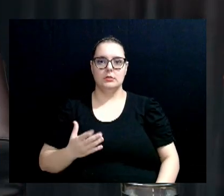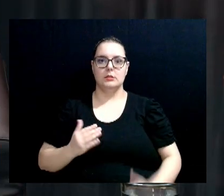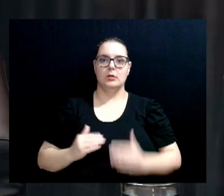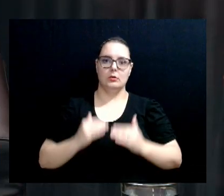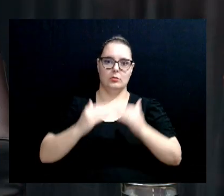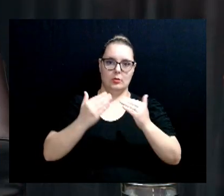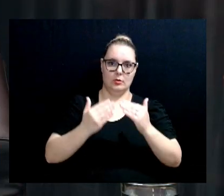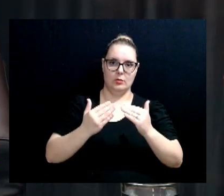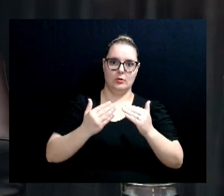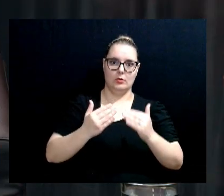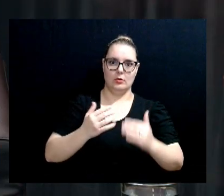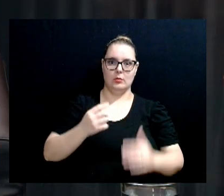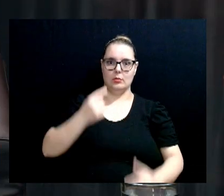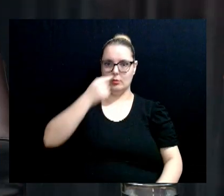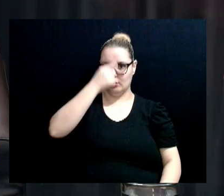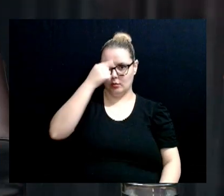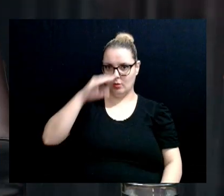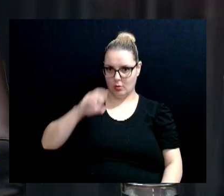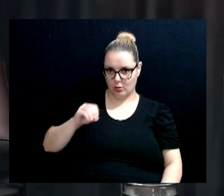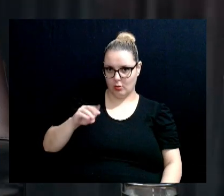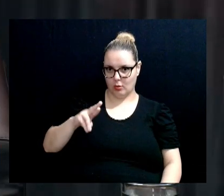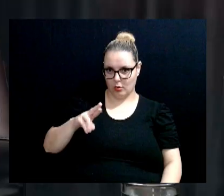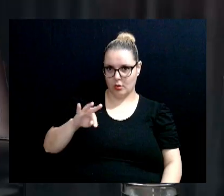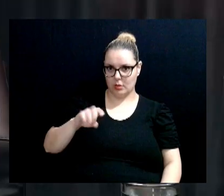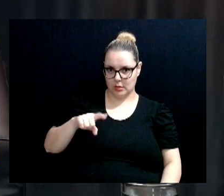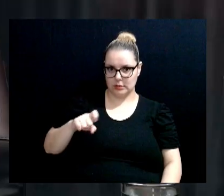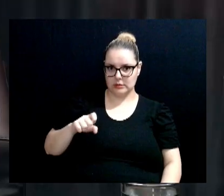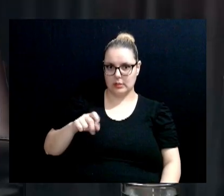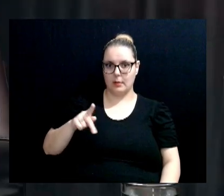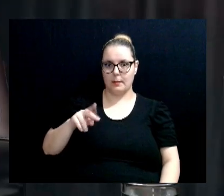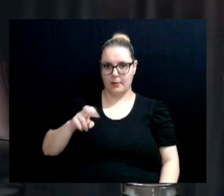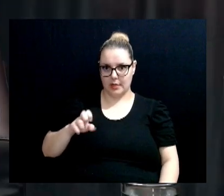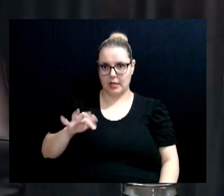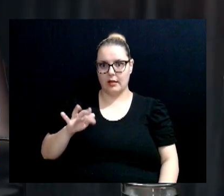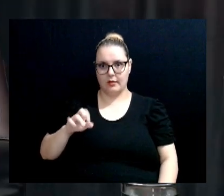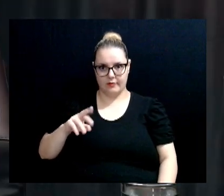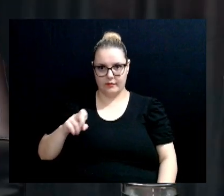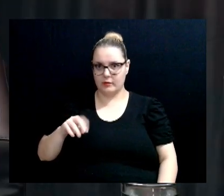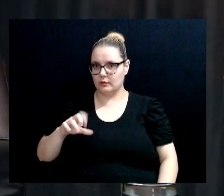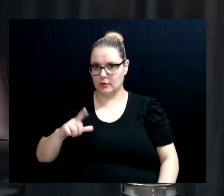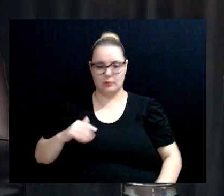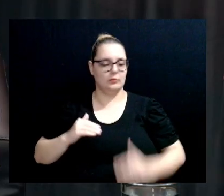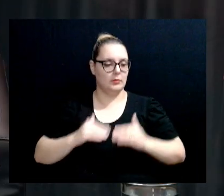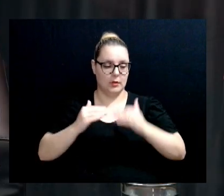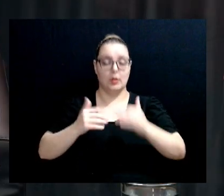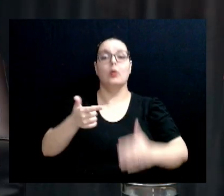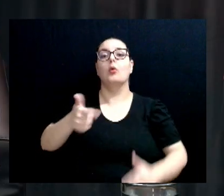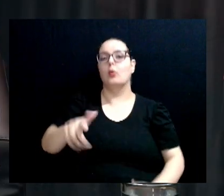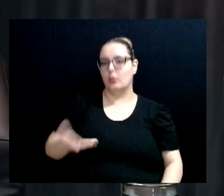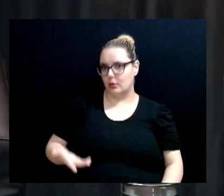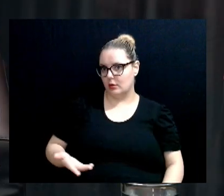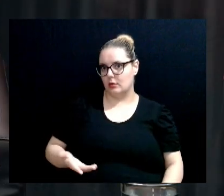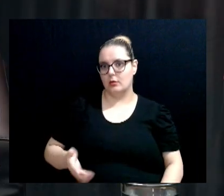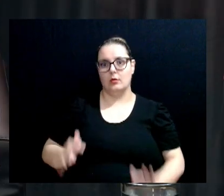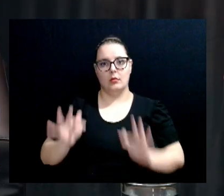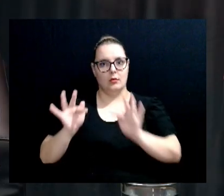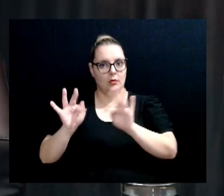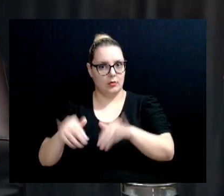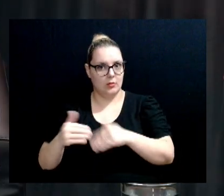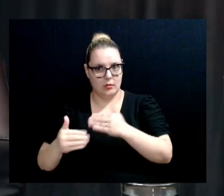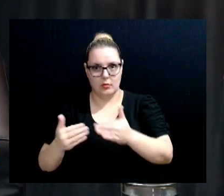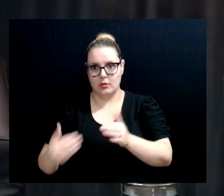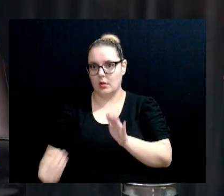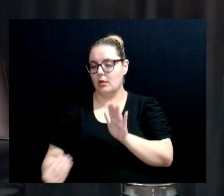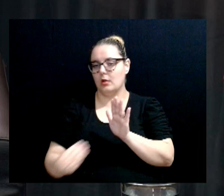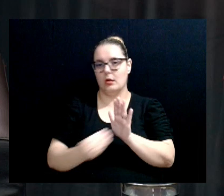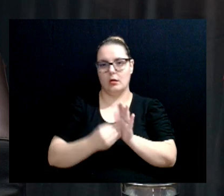córtex pré-frontal, está em pleno desenvolvimento ainda, né? Ele vai terminar de desenvolver, é a última região aí,